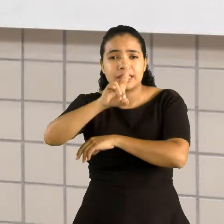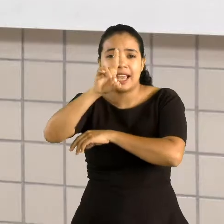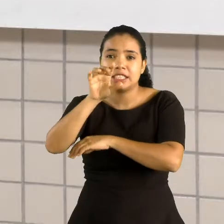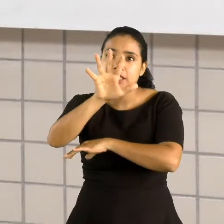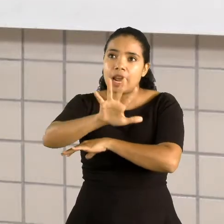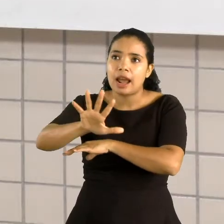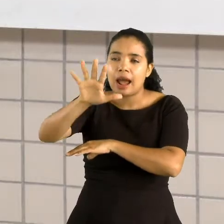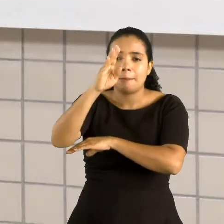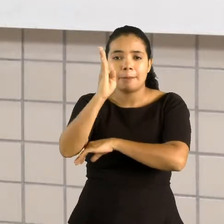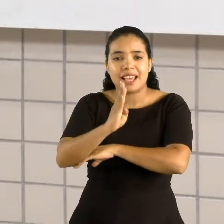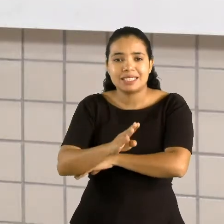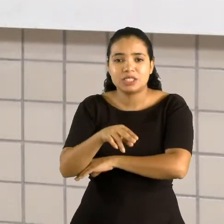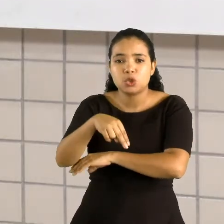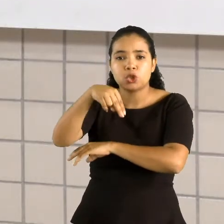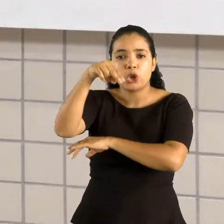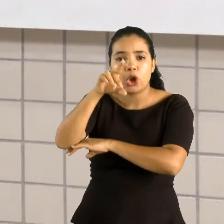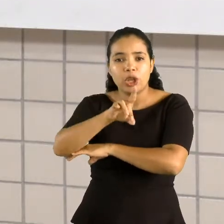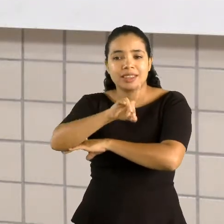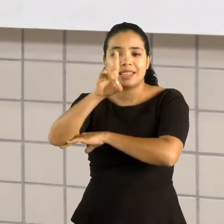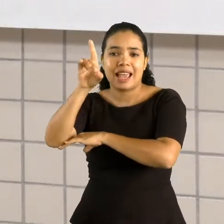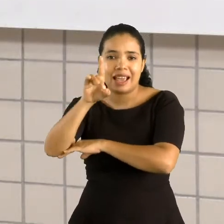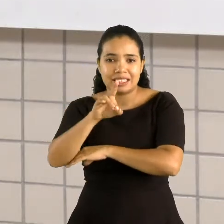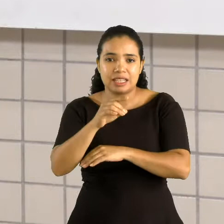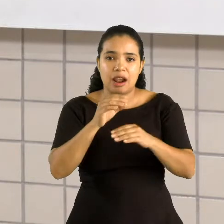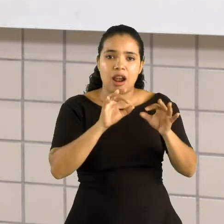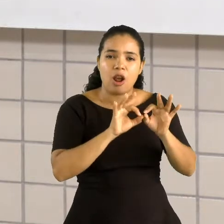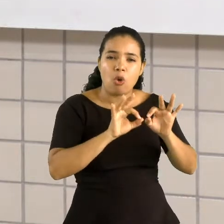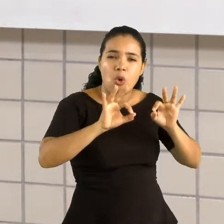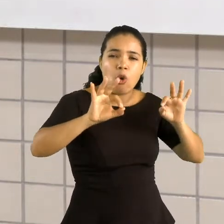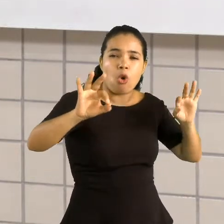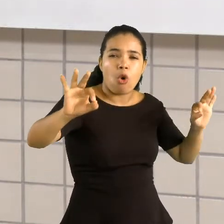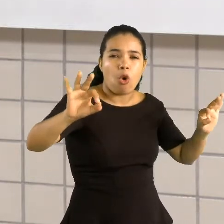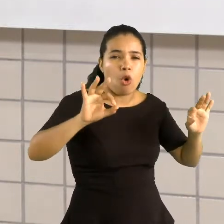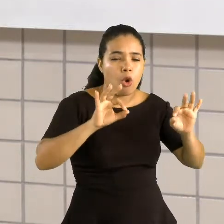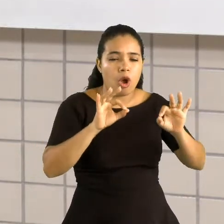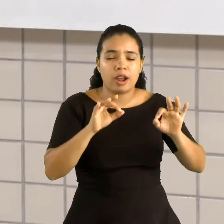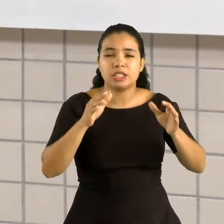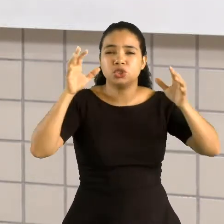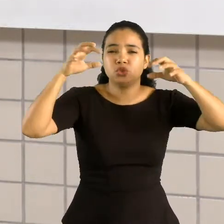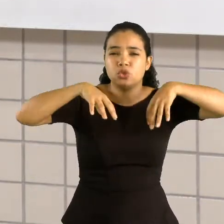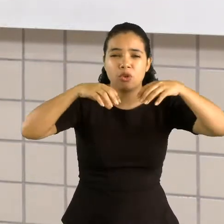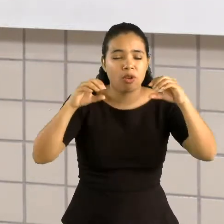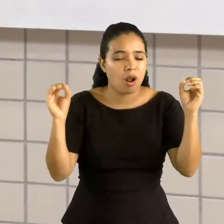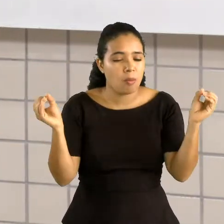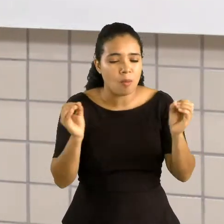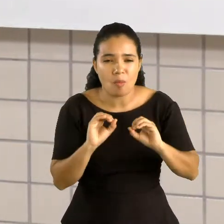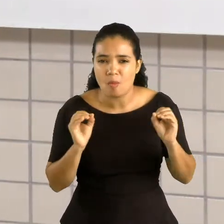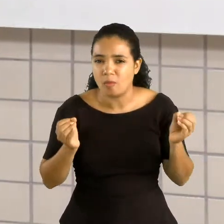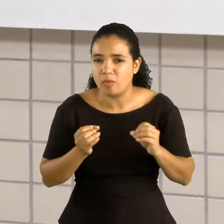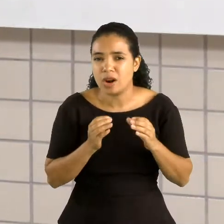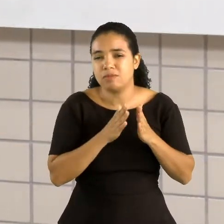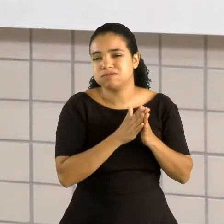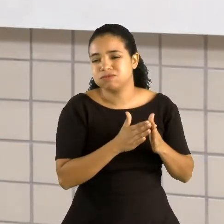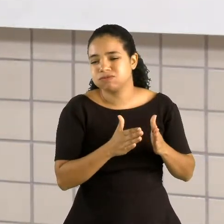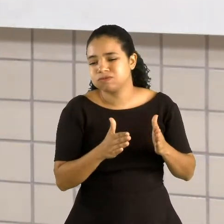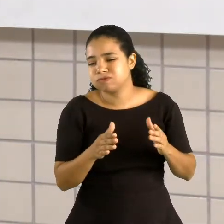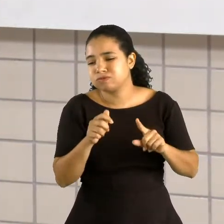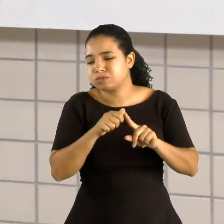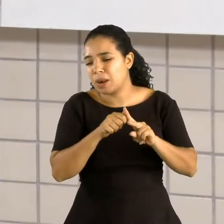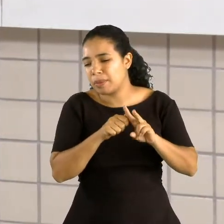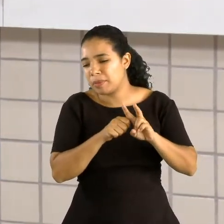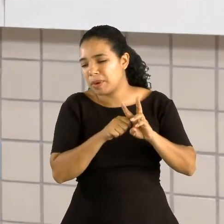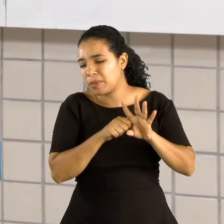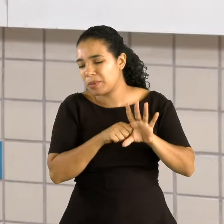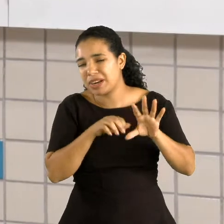fica espaços muito grandes de tempo sem chuva. Então, esse solo, ele